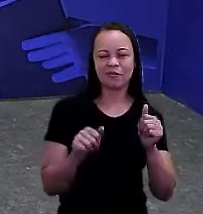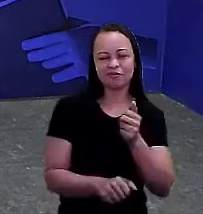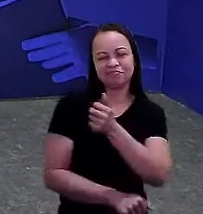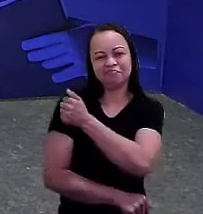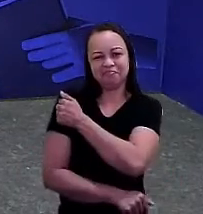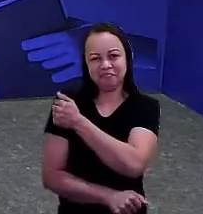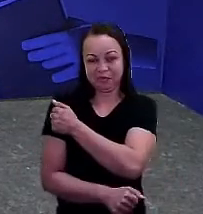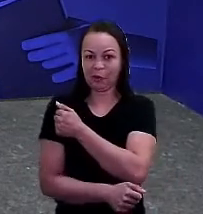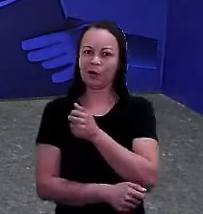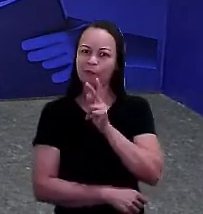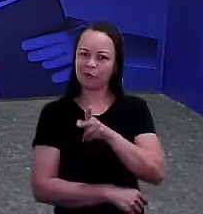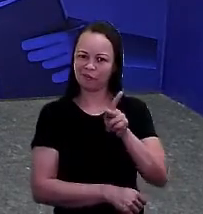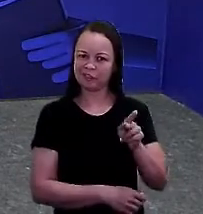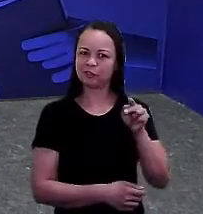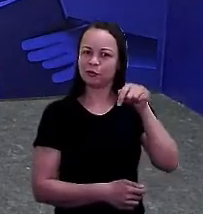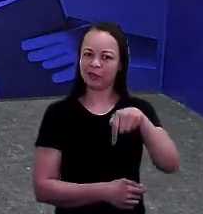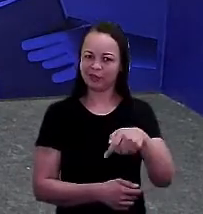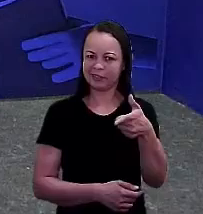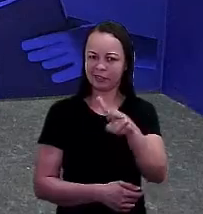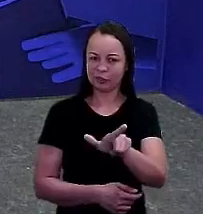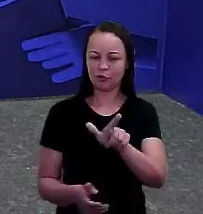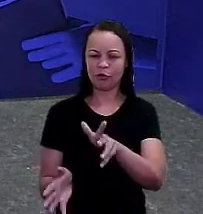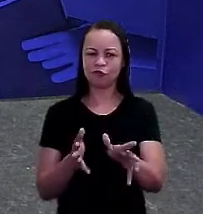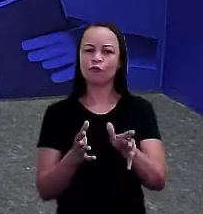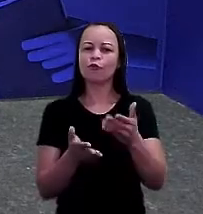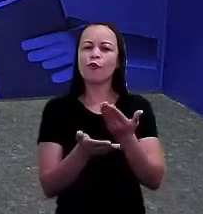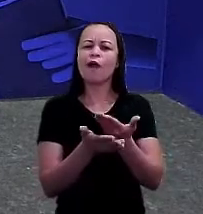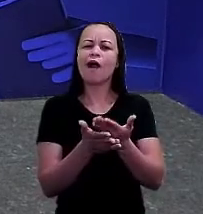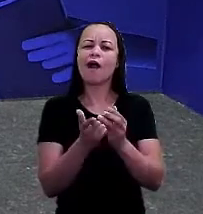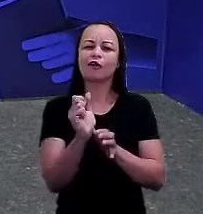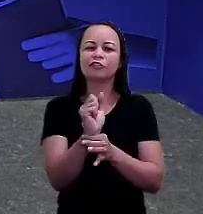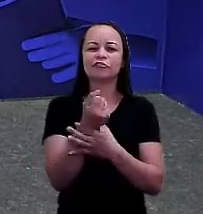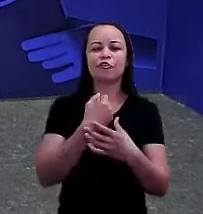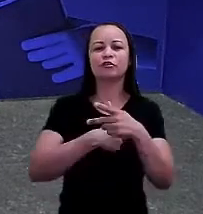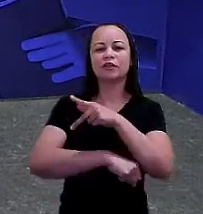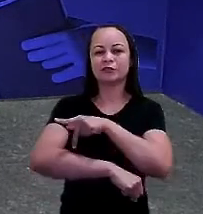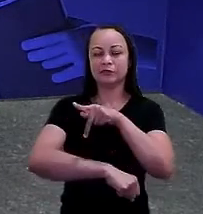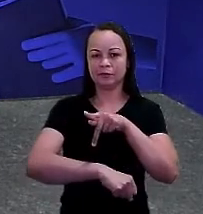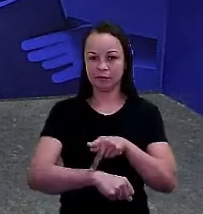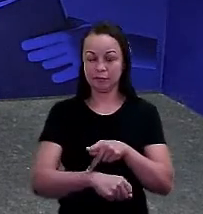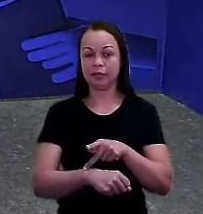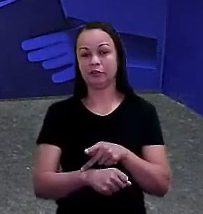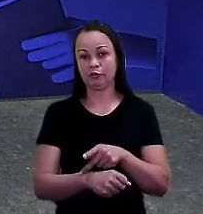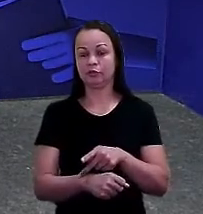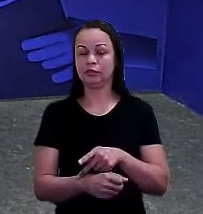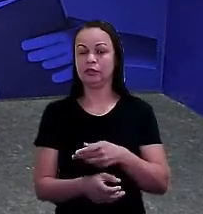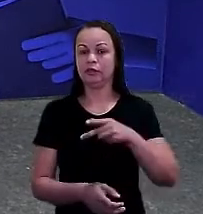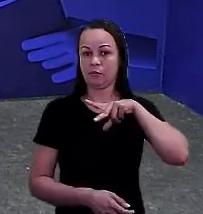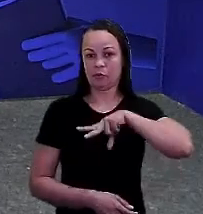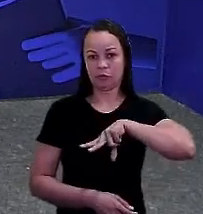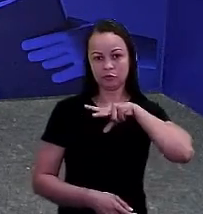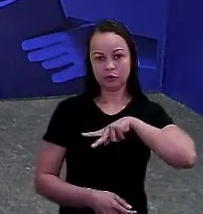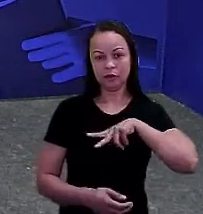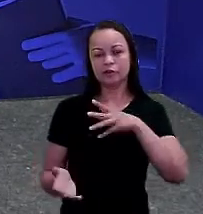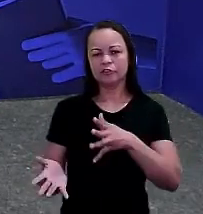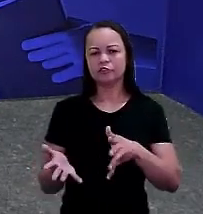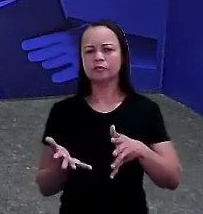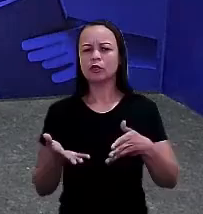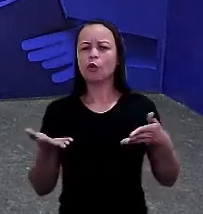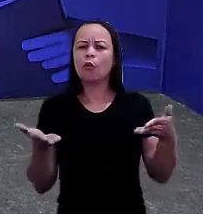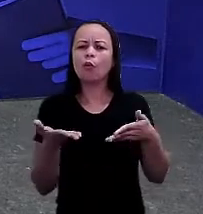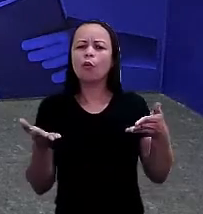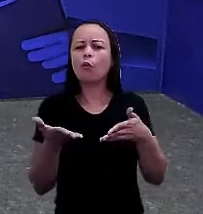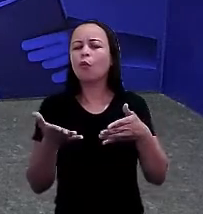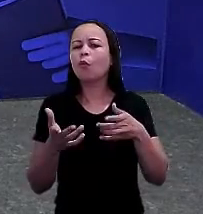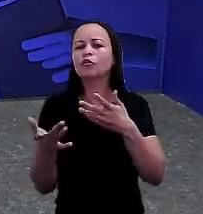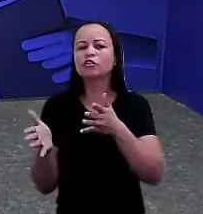Pessoal, olha eu aqui de novo com a nossa aula de fortalecimento pedagógico, mais uma vez de língua portuguesa. E hoje a